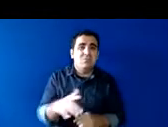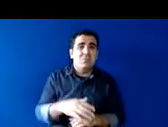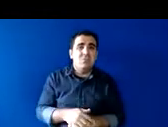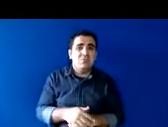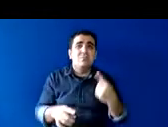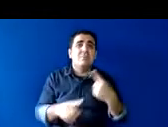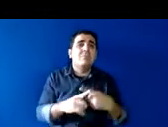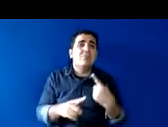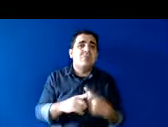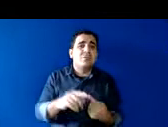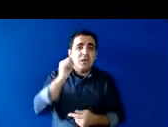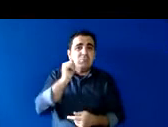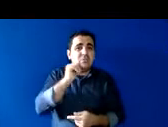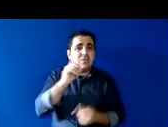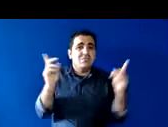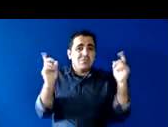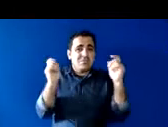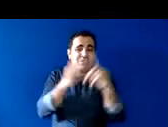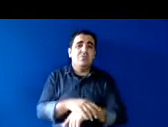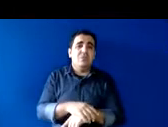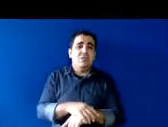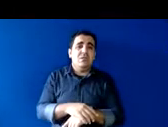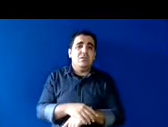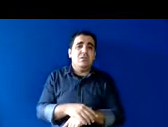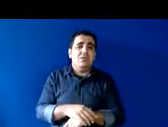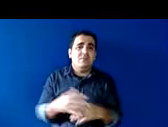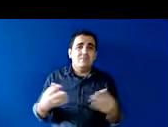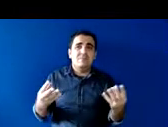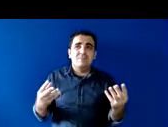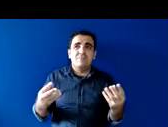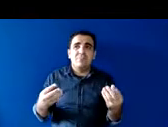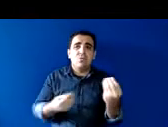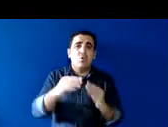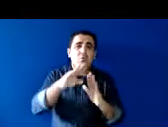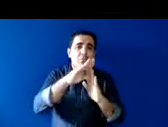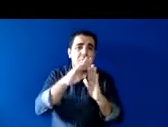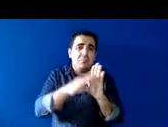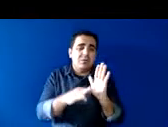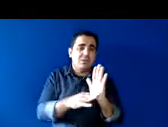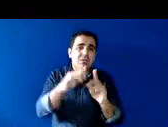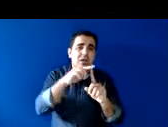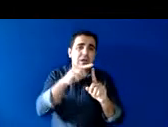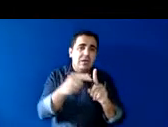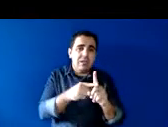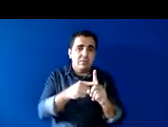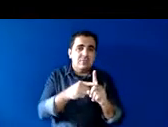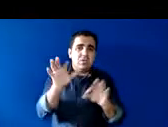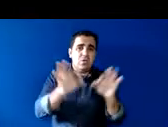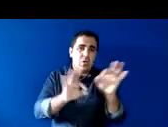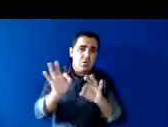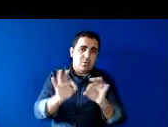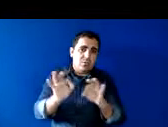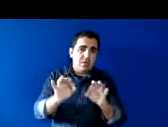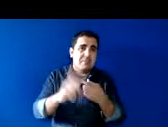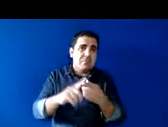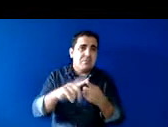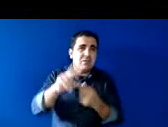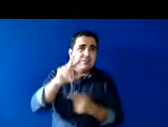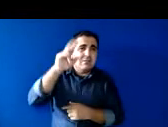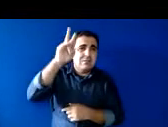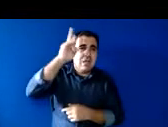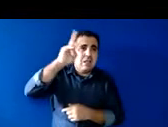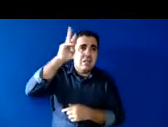dificuldade em lidar com os métodos de planejamento reprodutivo, que depende da sua lembrança, que depende